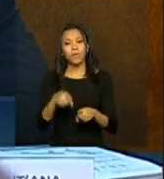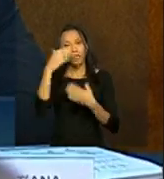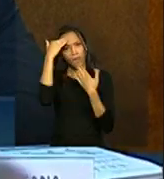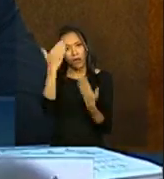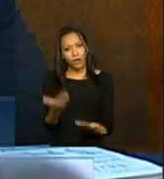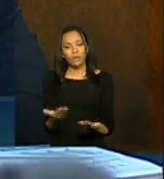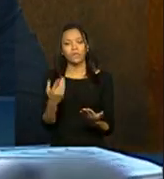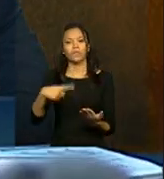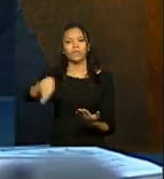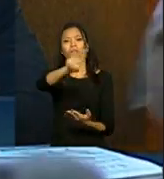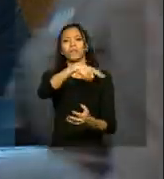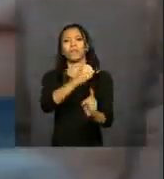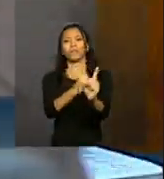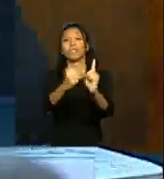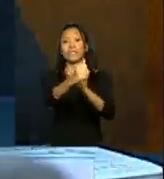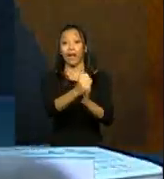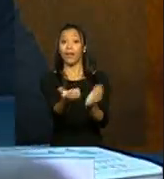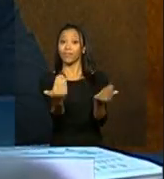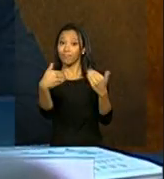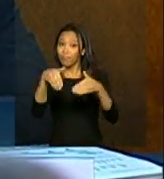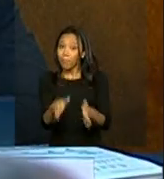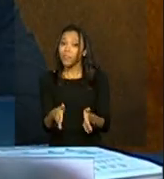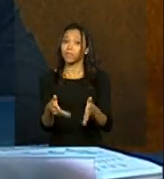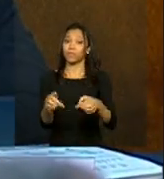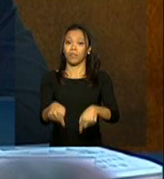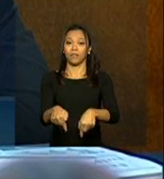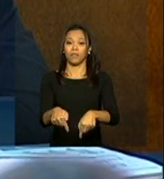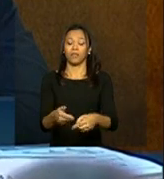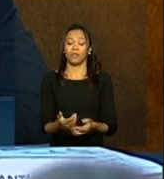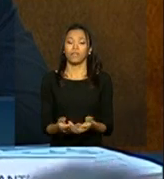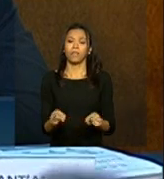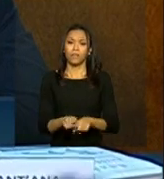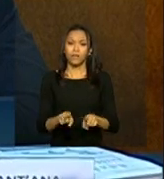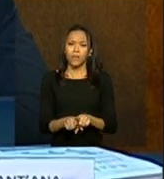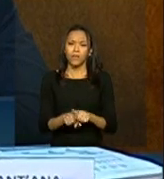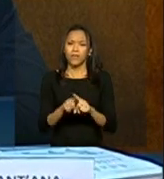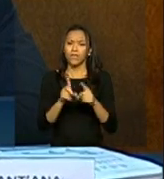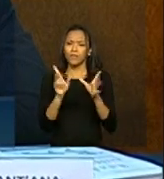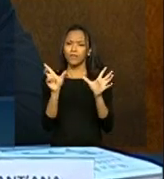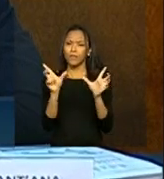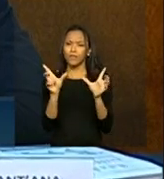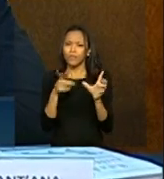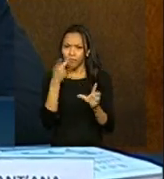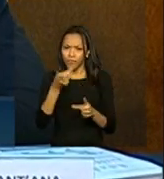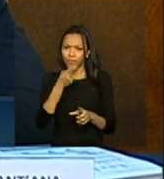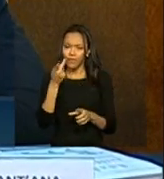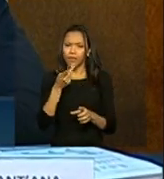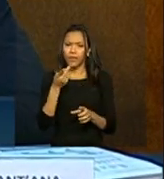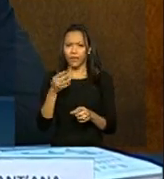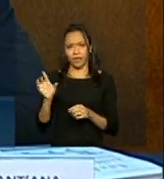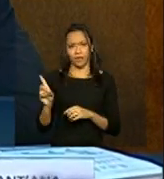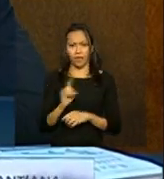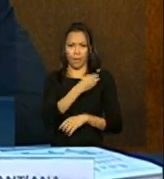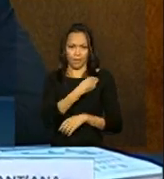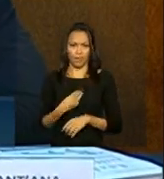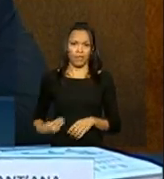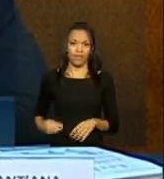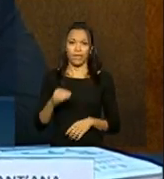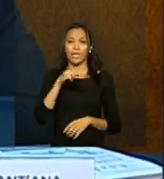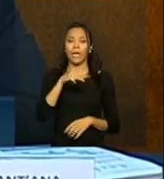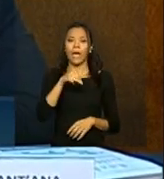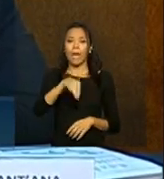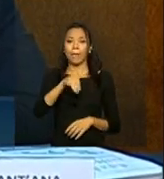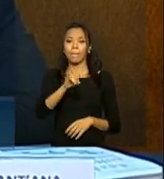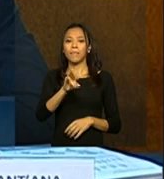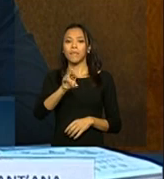sociedade civil e numa e de alguma maneira bem complementar que eu acho que a fala da ministra Miram do